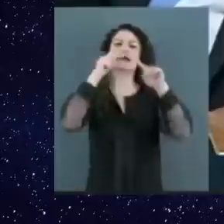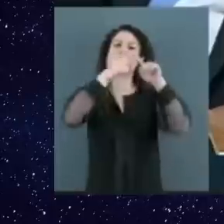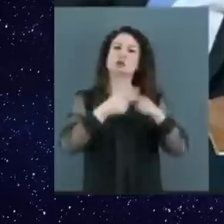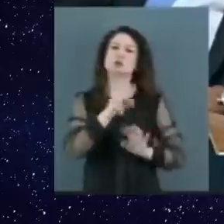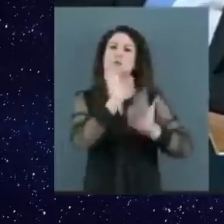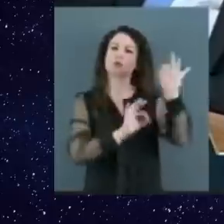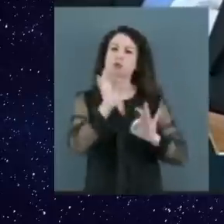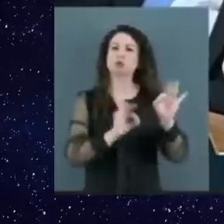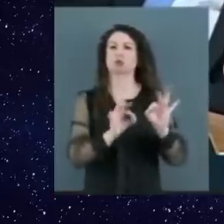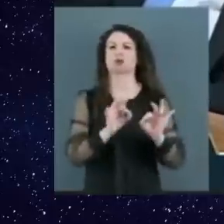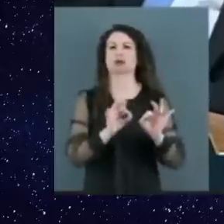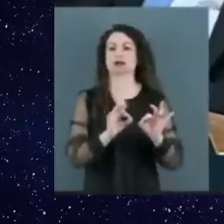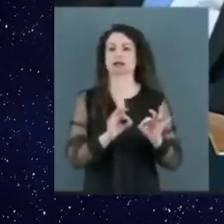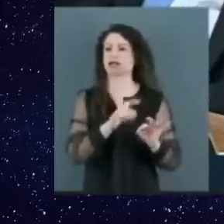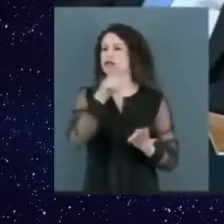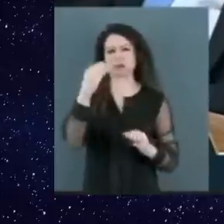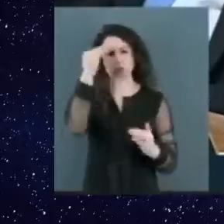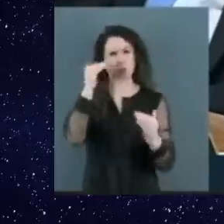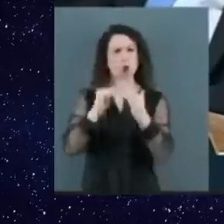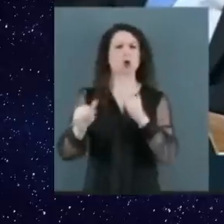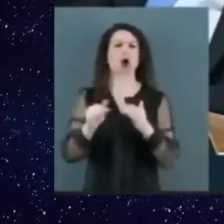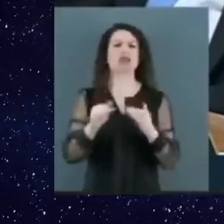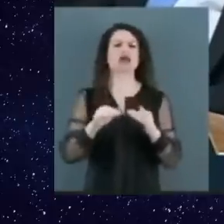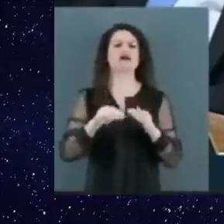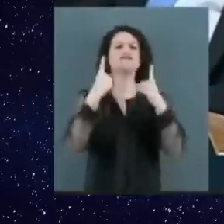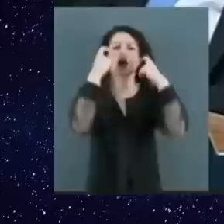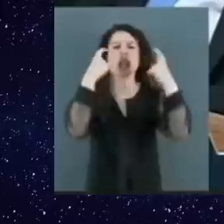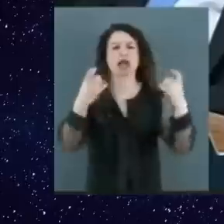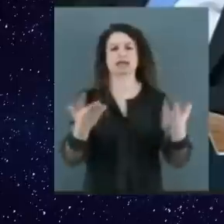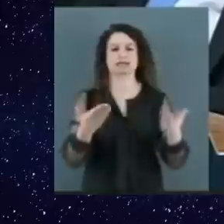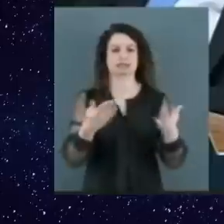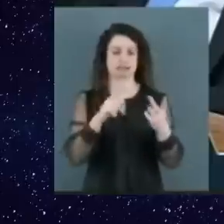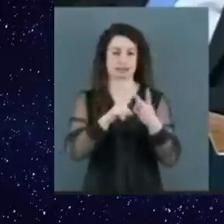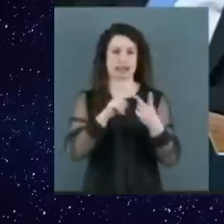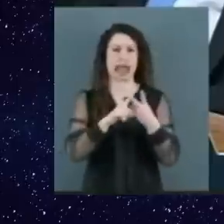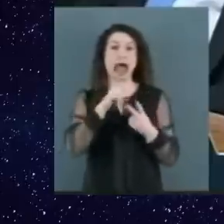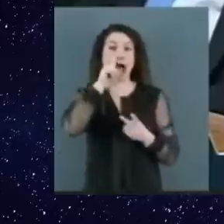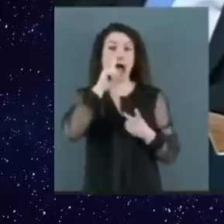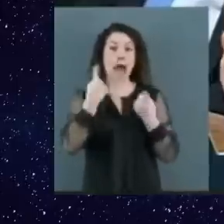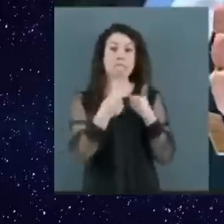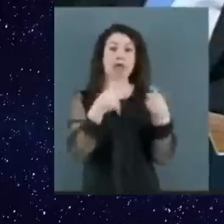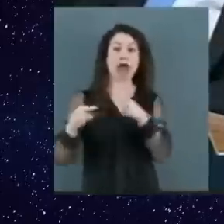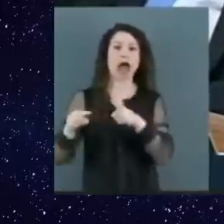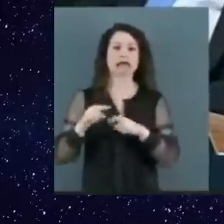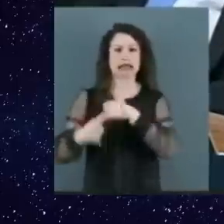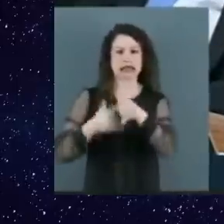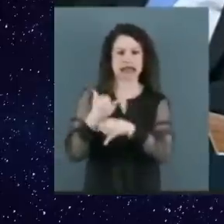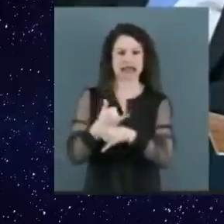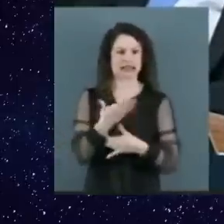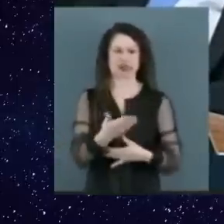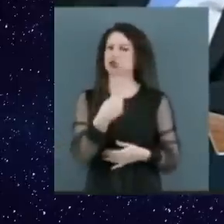incitação à violência. Ninguém concorda com ameaça na internet, nas redes sociais. Não pode ser um espaço de